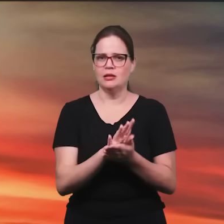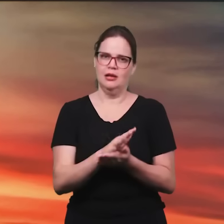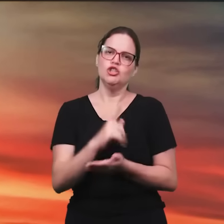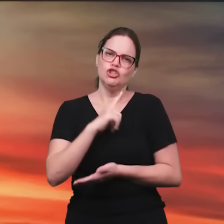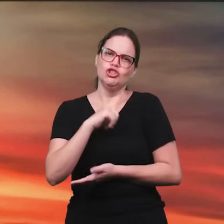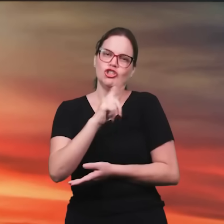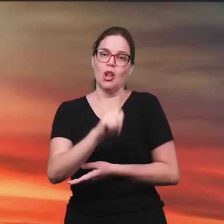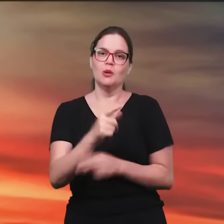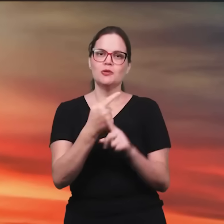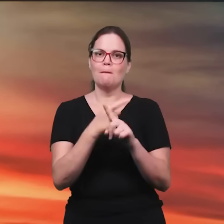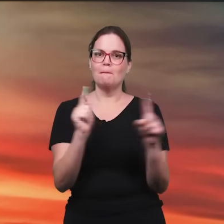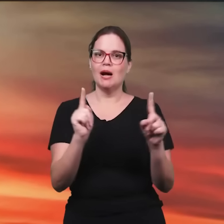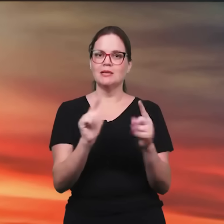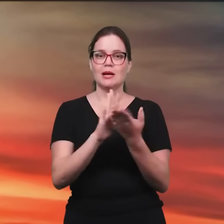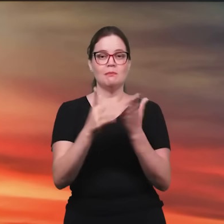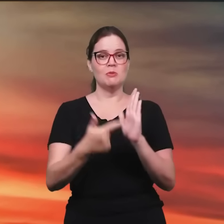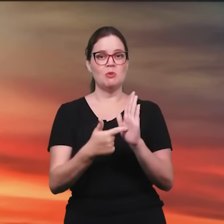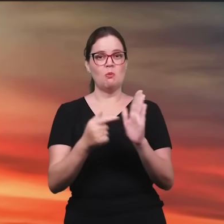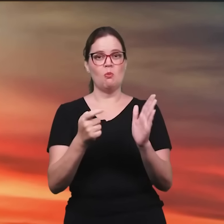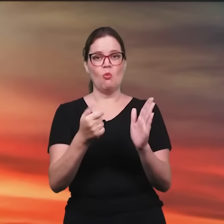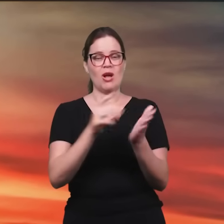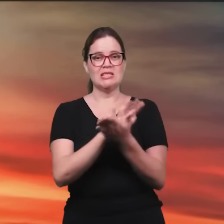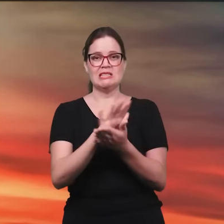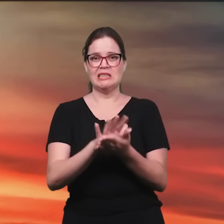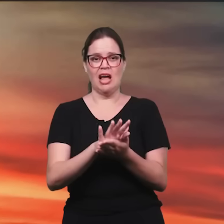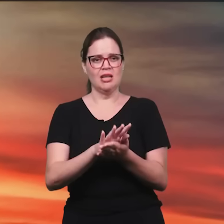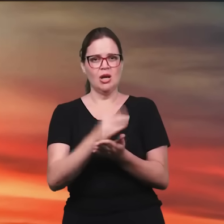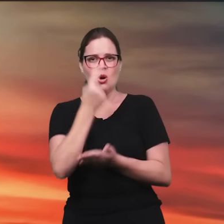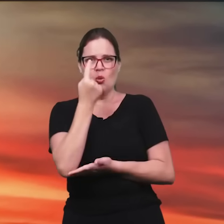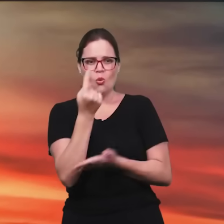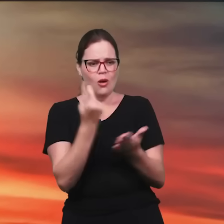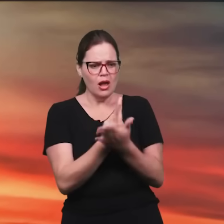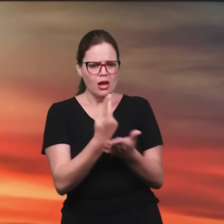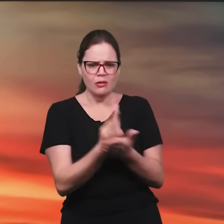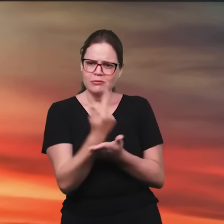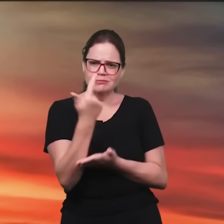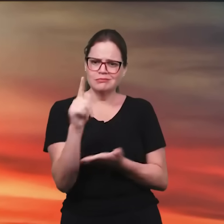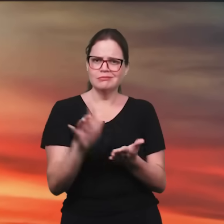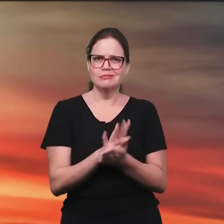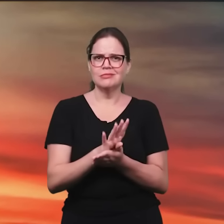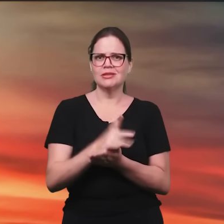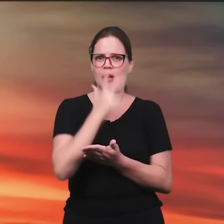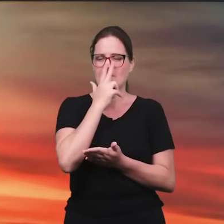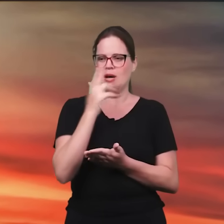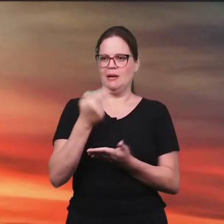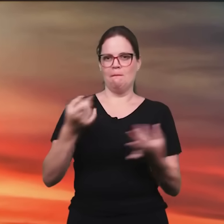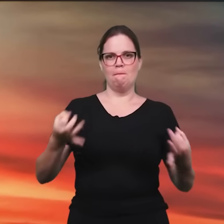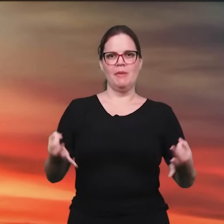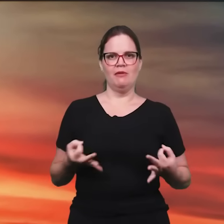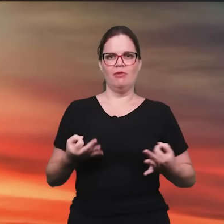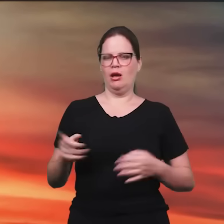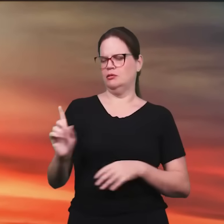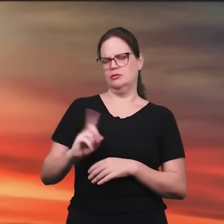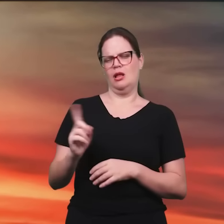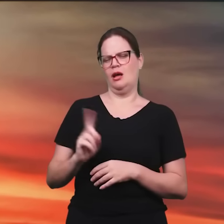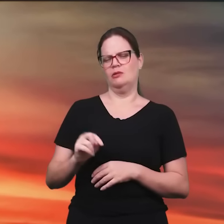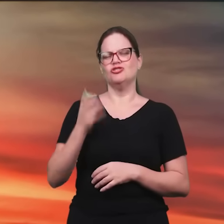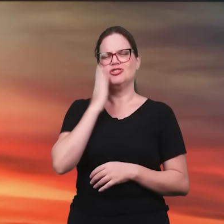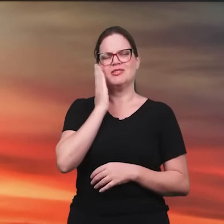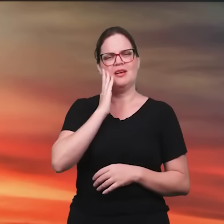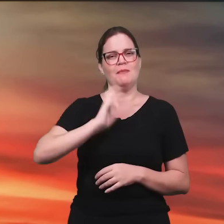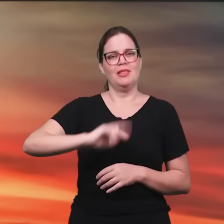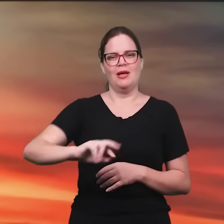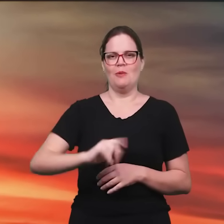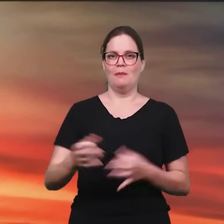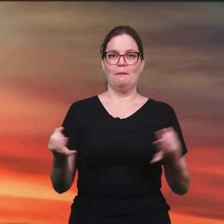defeito, mas a Bíblia nem narra. Eles não tem um erro deles aqui. São homens assim, vamos dizer, são homens perfeitos? Não são